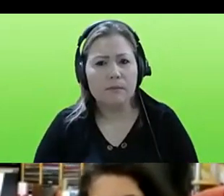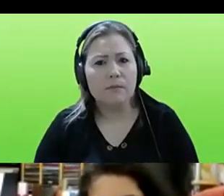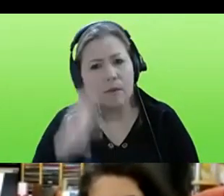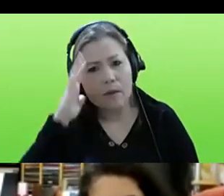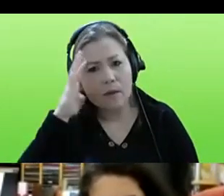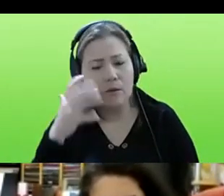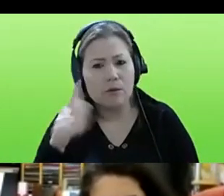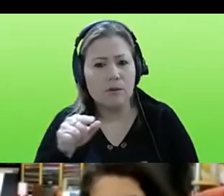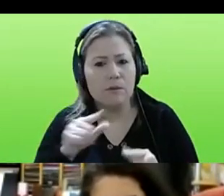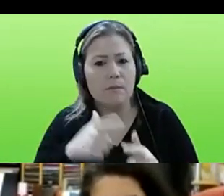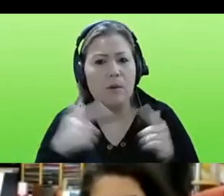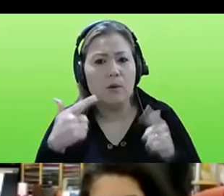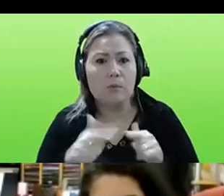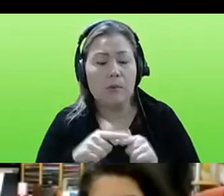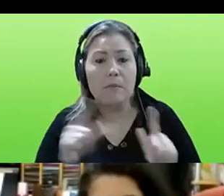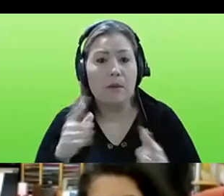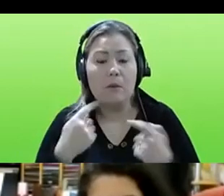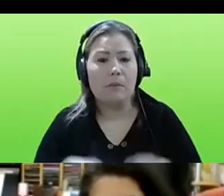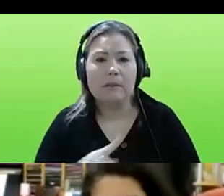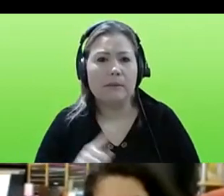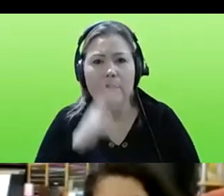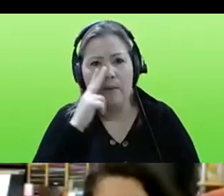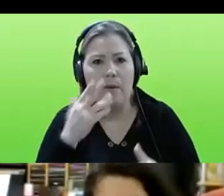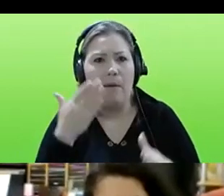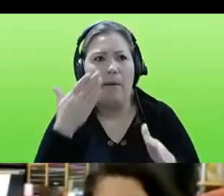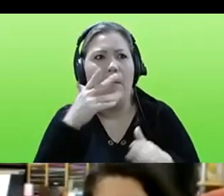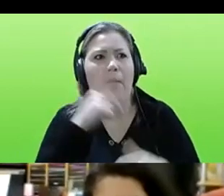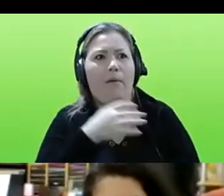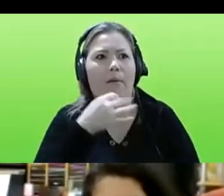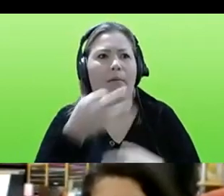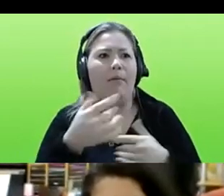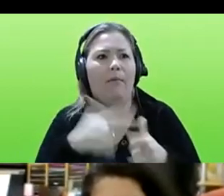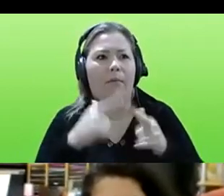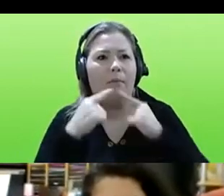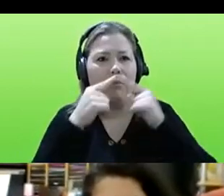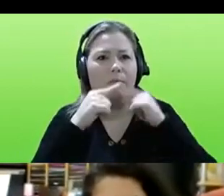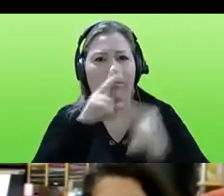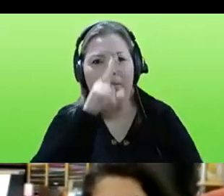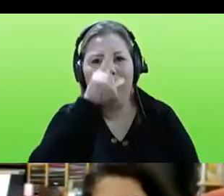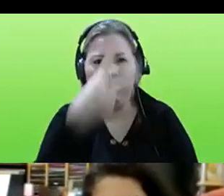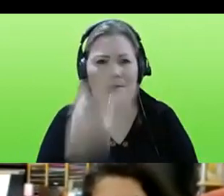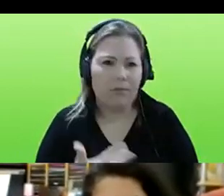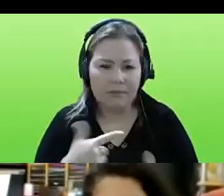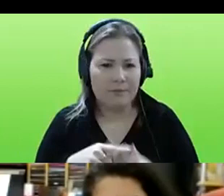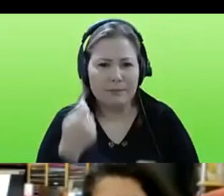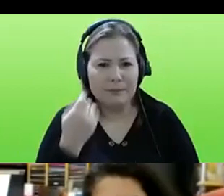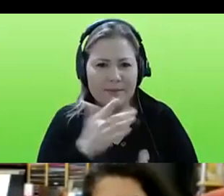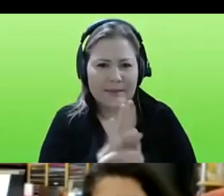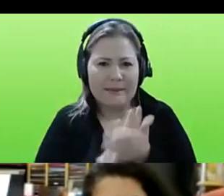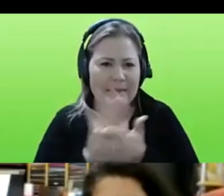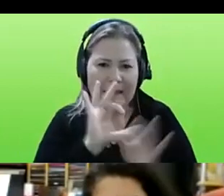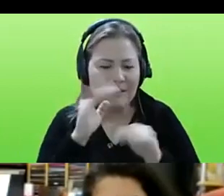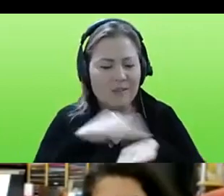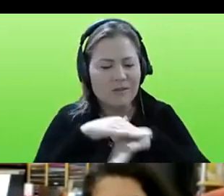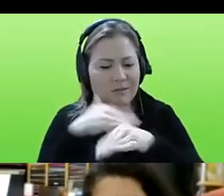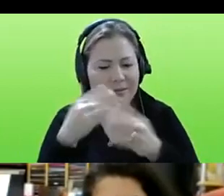maiores problemas. Mas não precisa de ir no cartório e pedir firma reconhecida e provar. Não, não vai ter nada disso. Nós